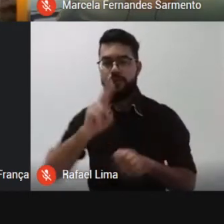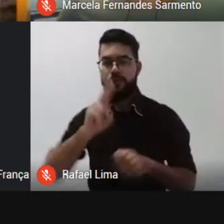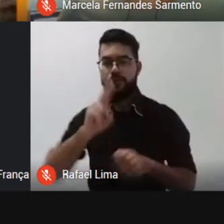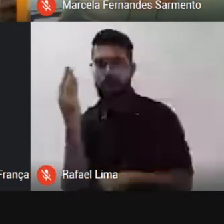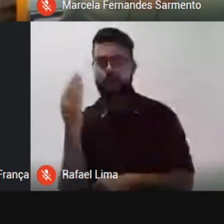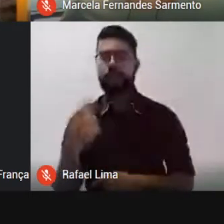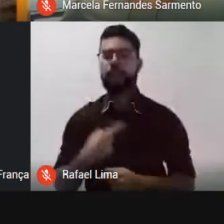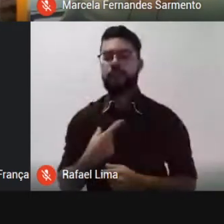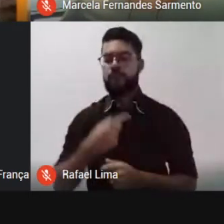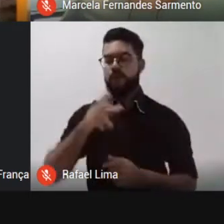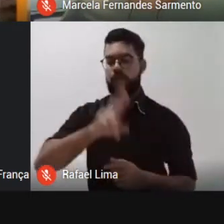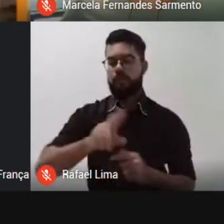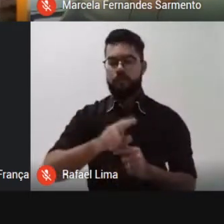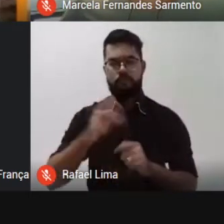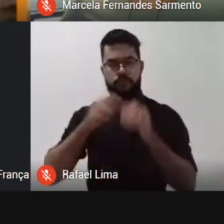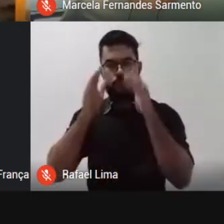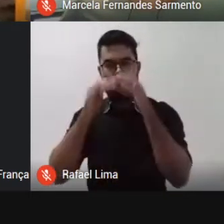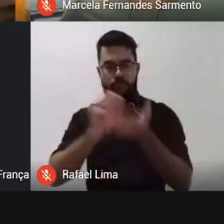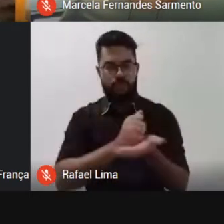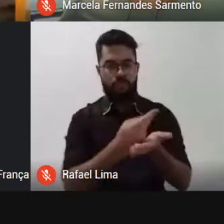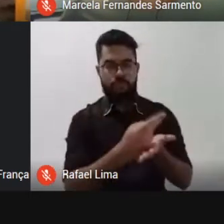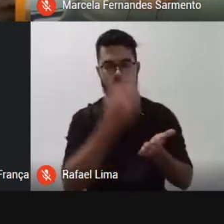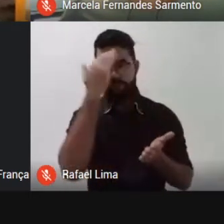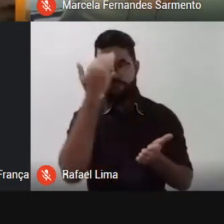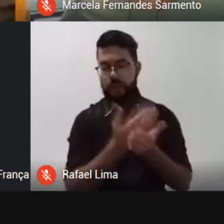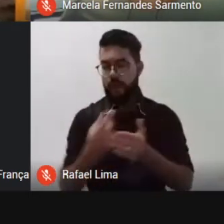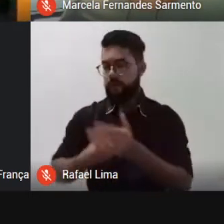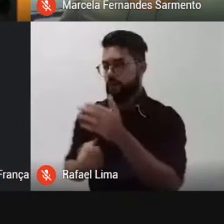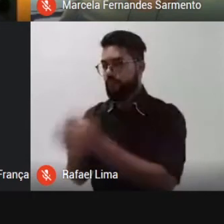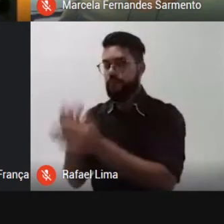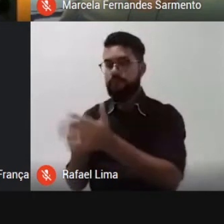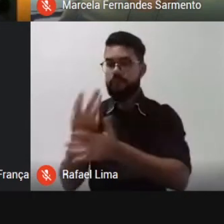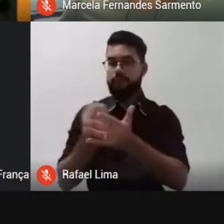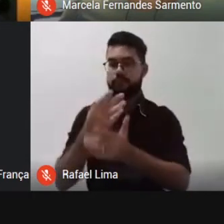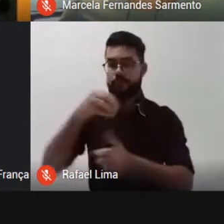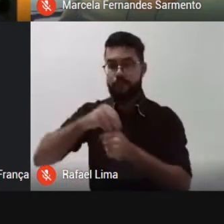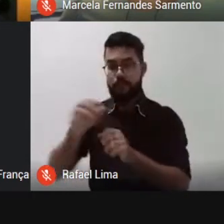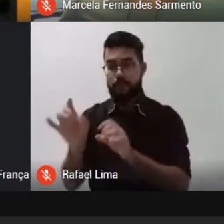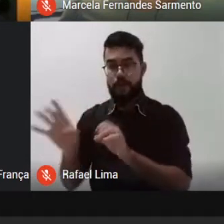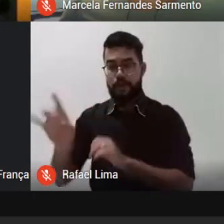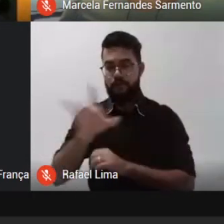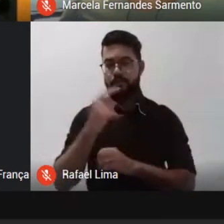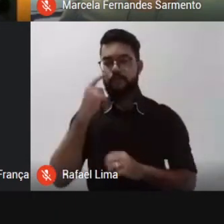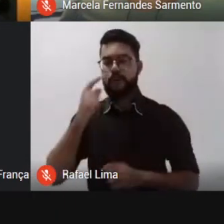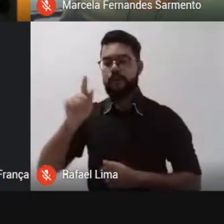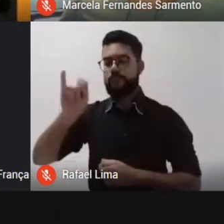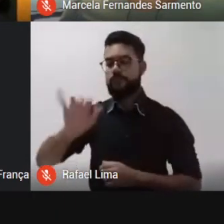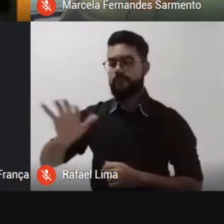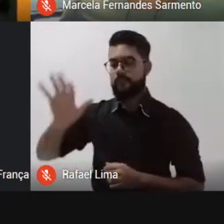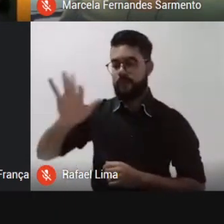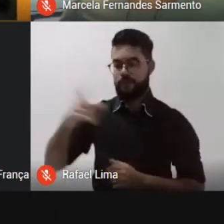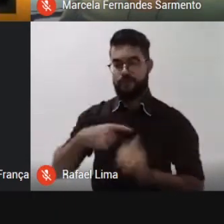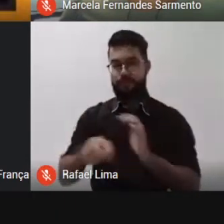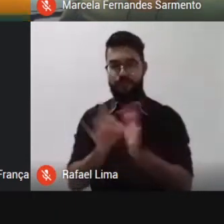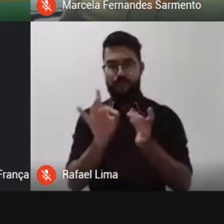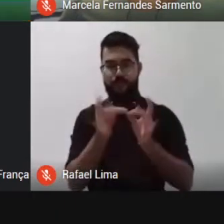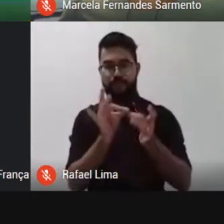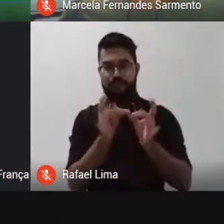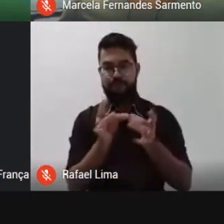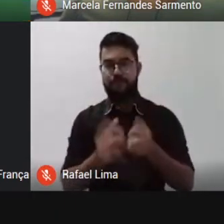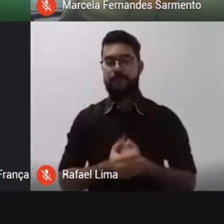e foram produzindo os seus mobiliários. Aqui está uma foto do resultado dessa oficina, né?